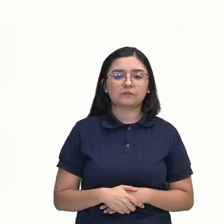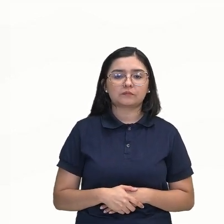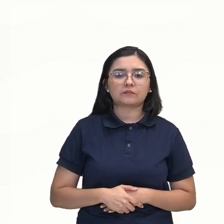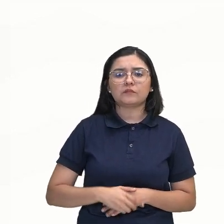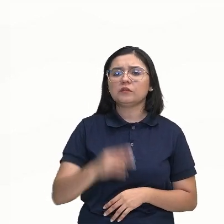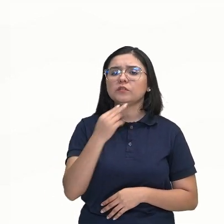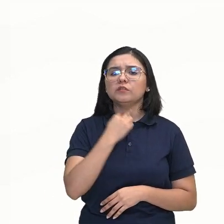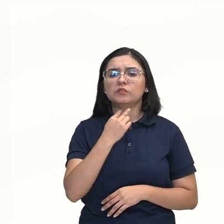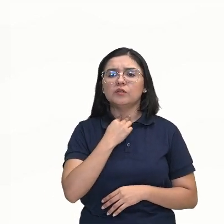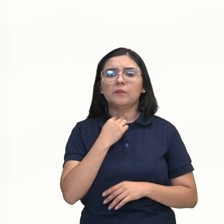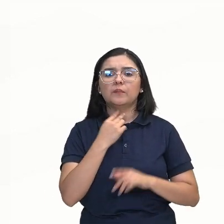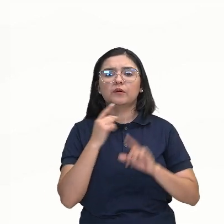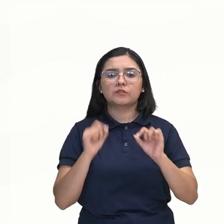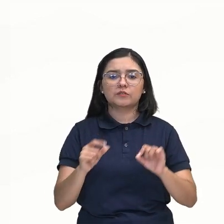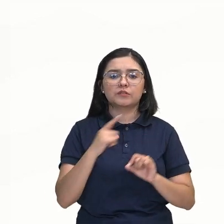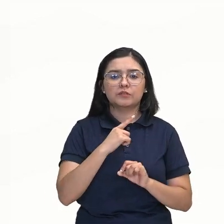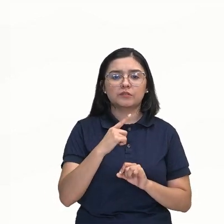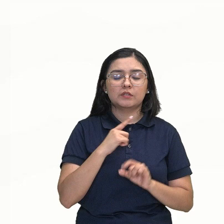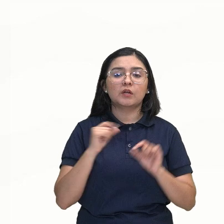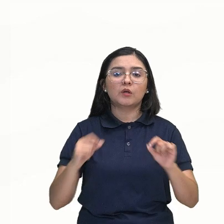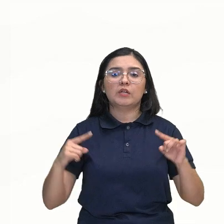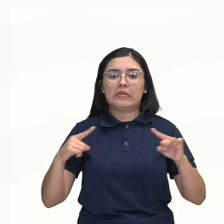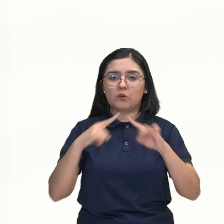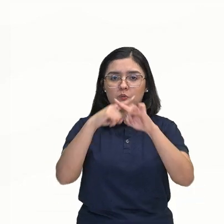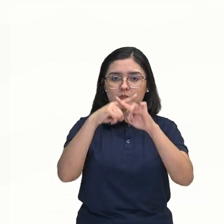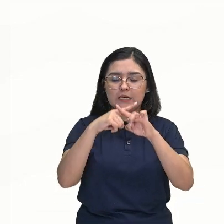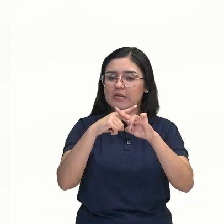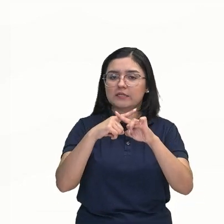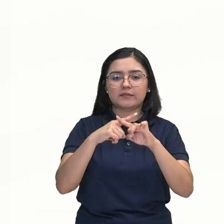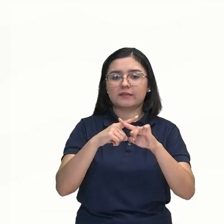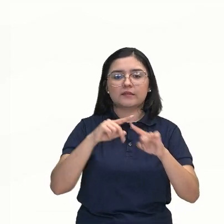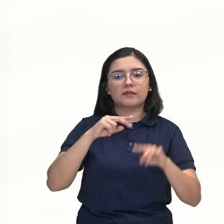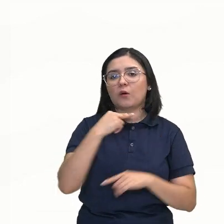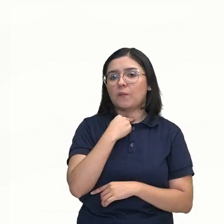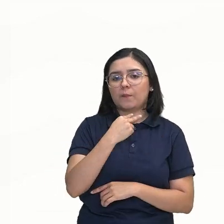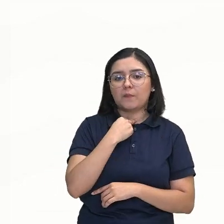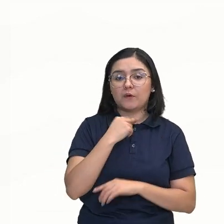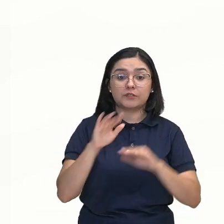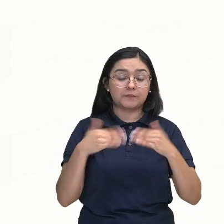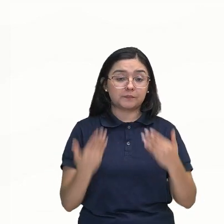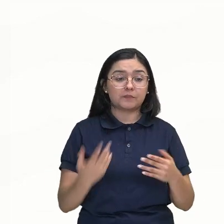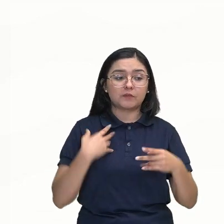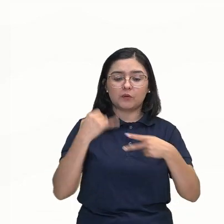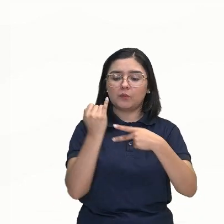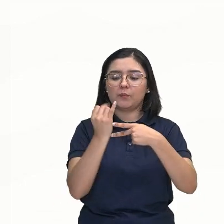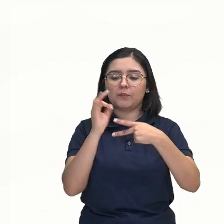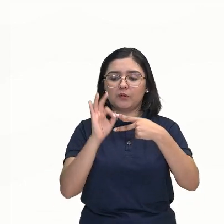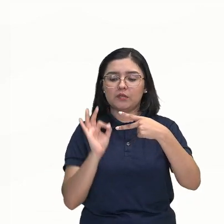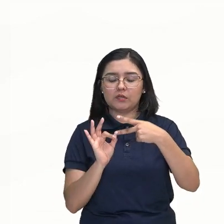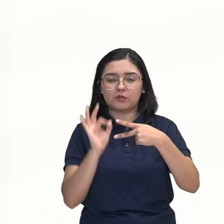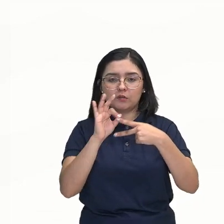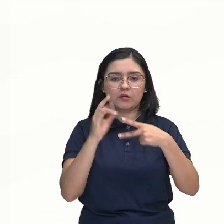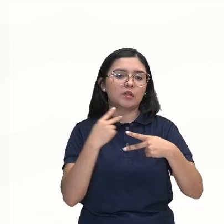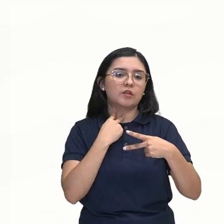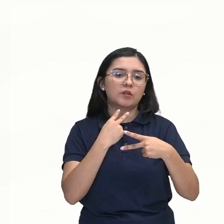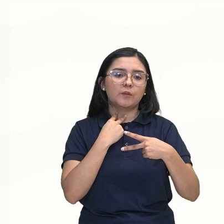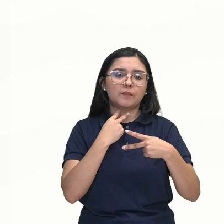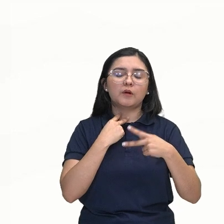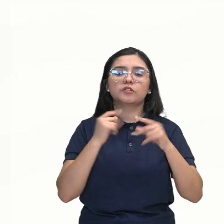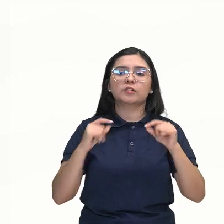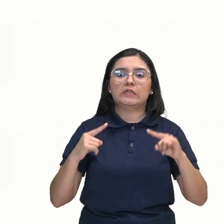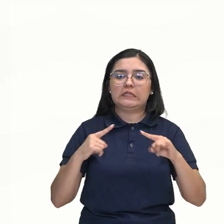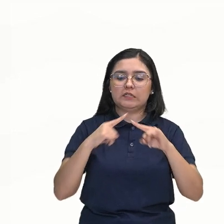pode ter linhas cruzadas, então, os nossos polígonos não podem